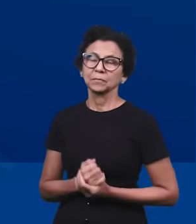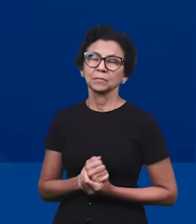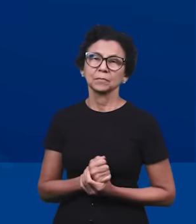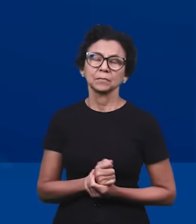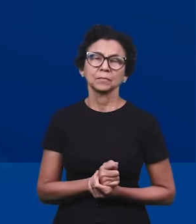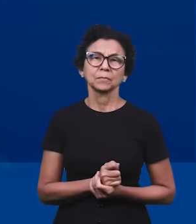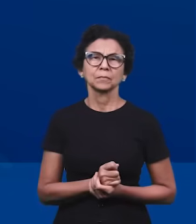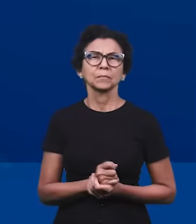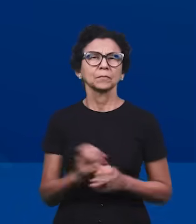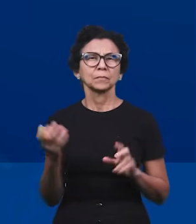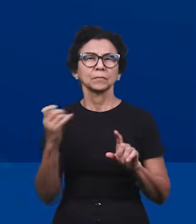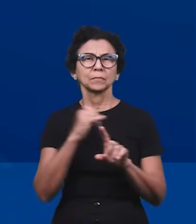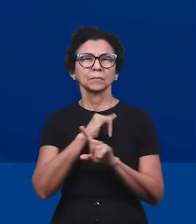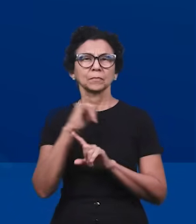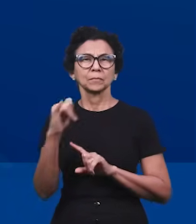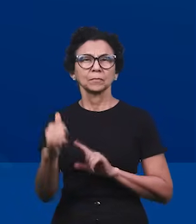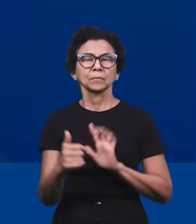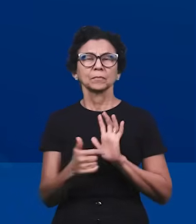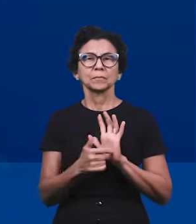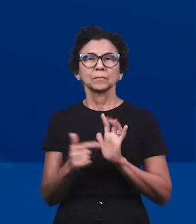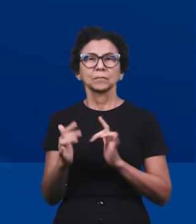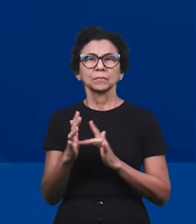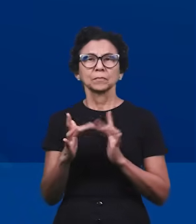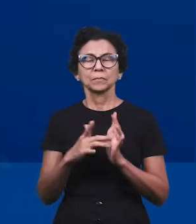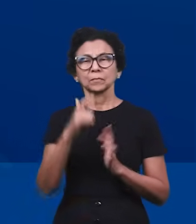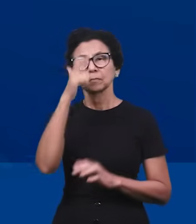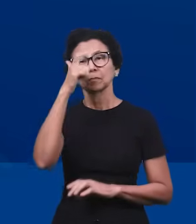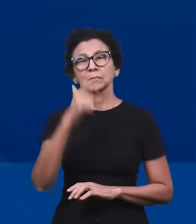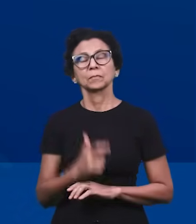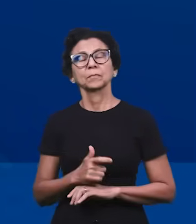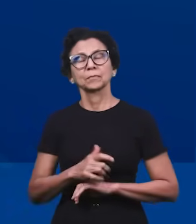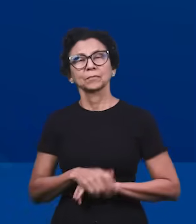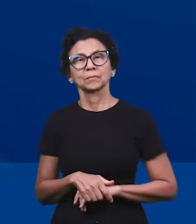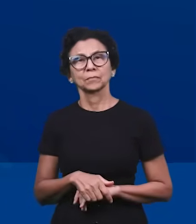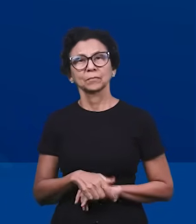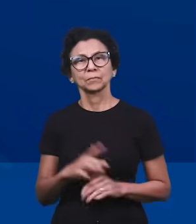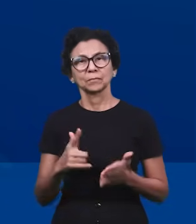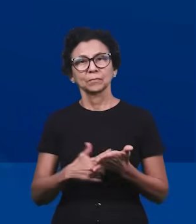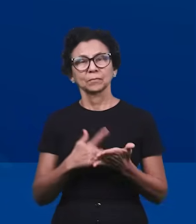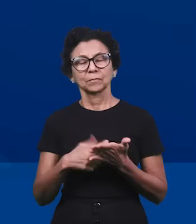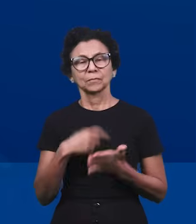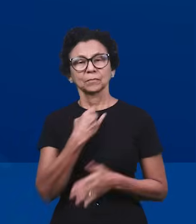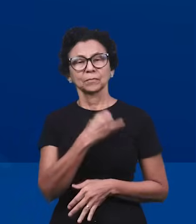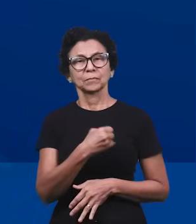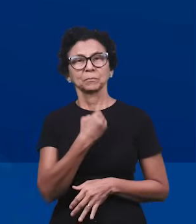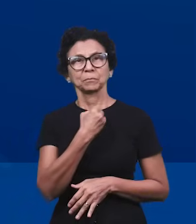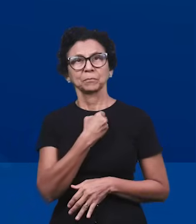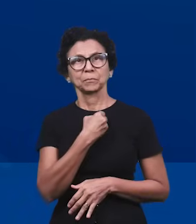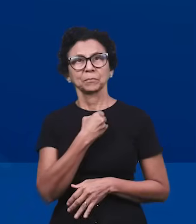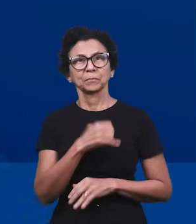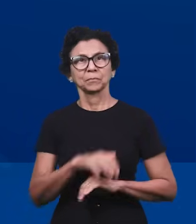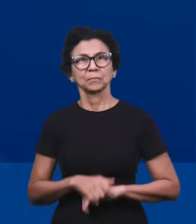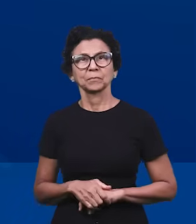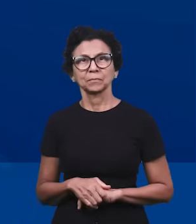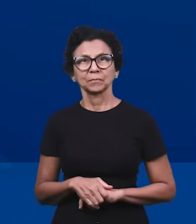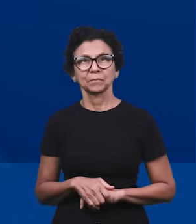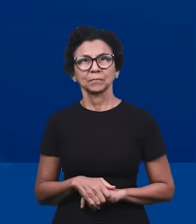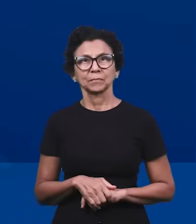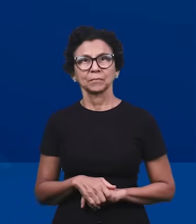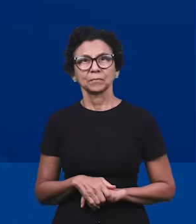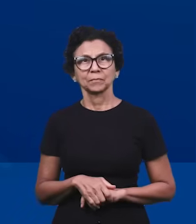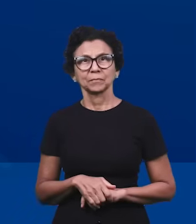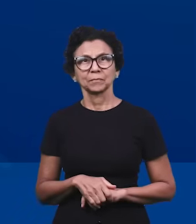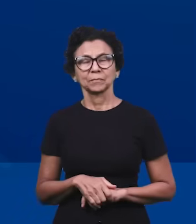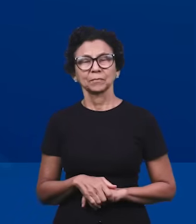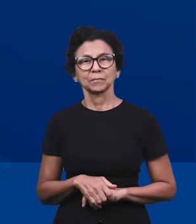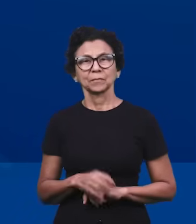Identificamos a relação profética da designação de Jesus como Eu Sou, no Evangelho de João. Pareçamos para sempre com o nosso bom